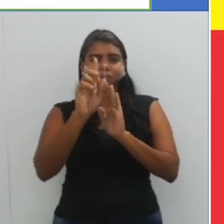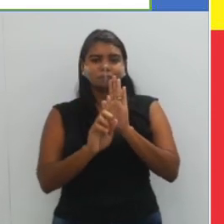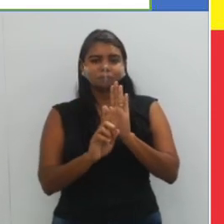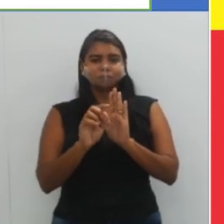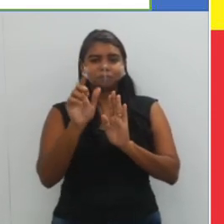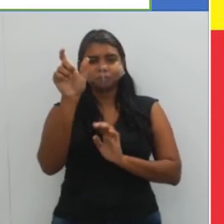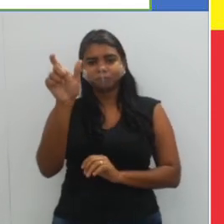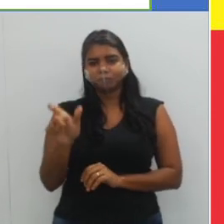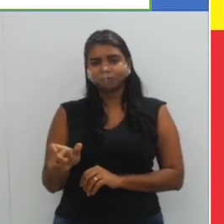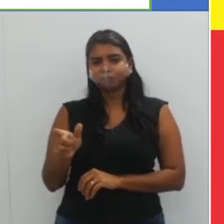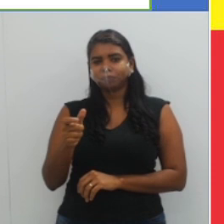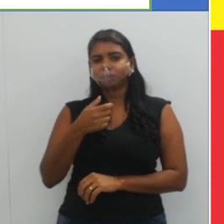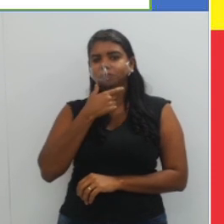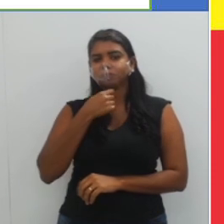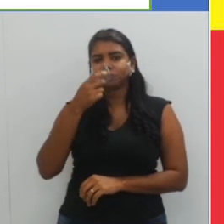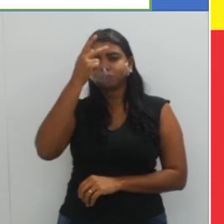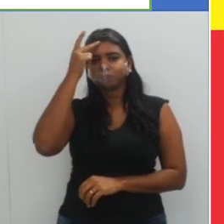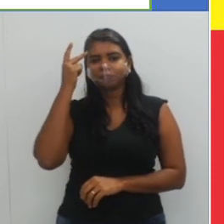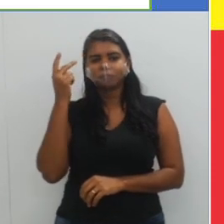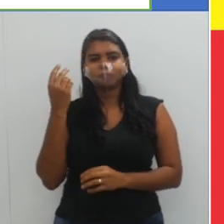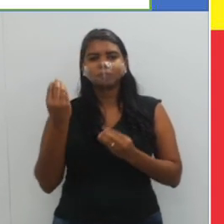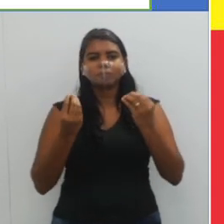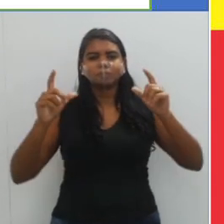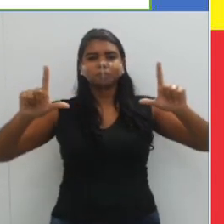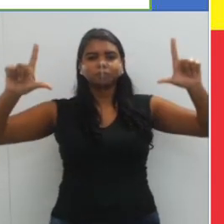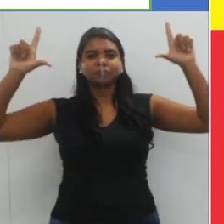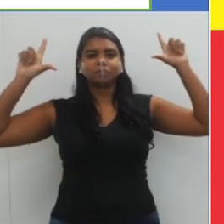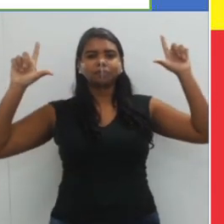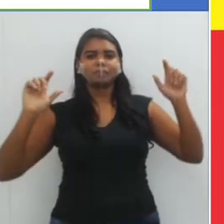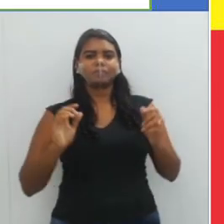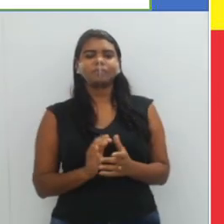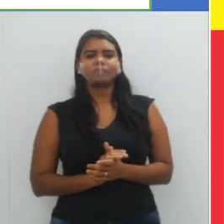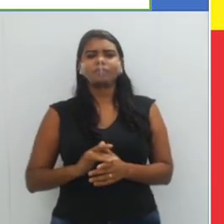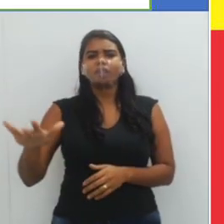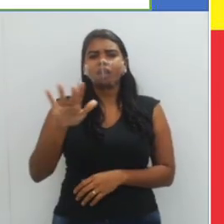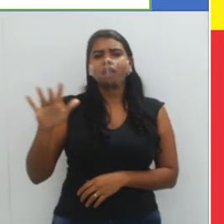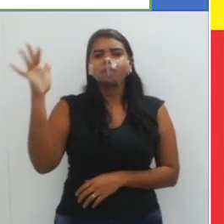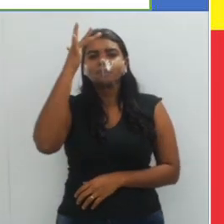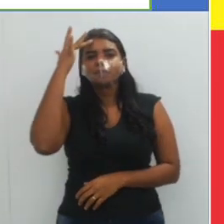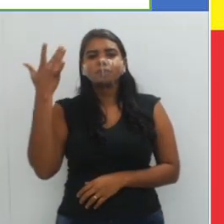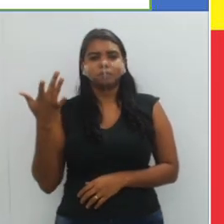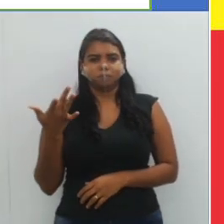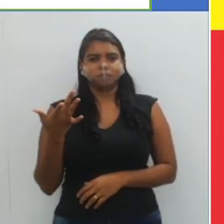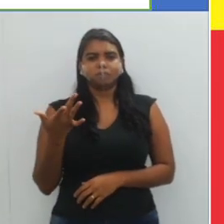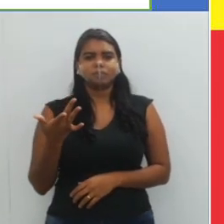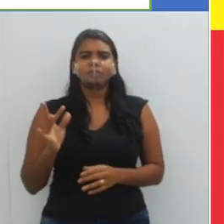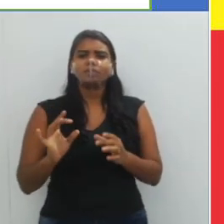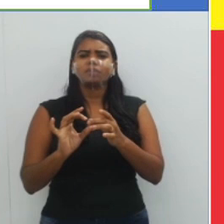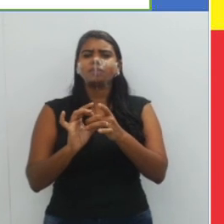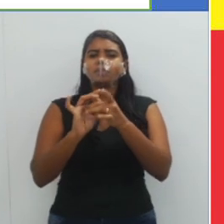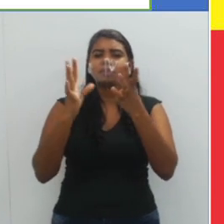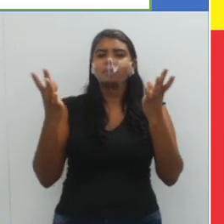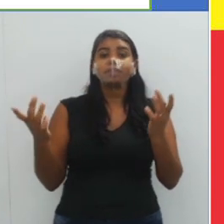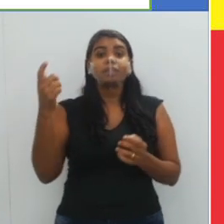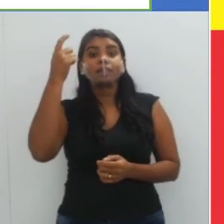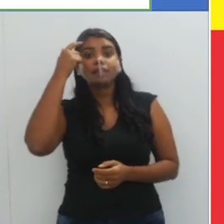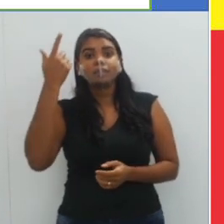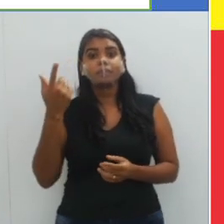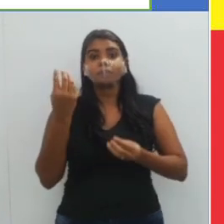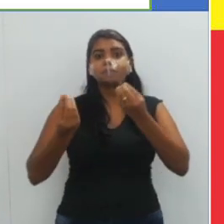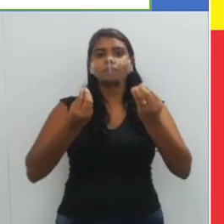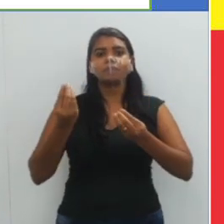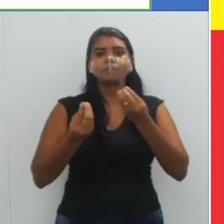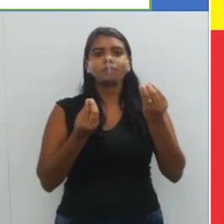do Homem. Vejam só como há na tela. Toda pessoa tem direito à liberdade de pensamento,